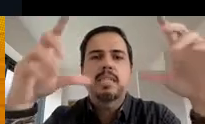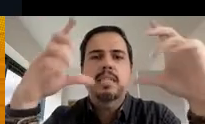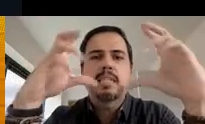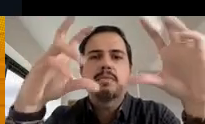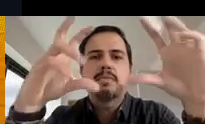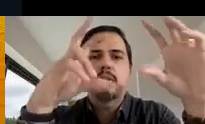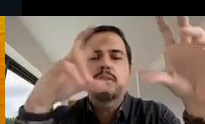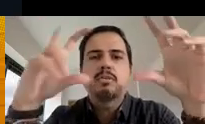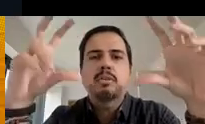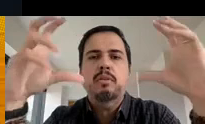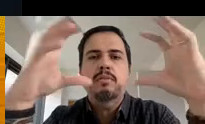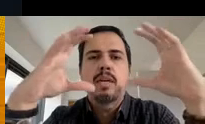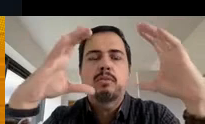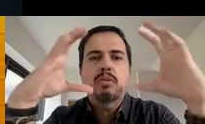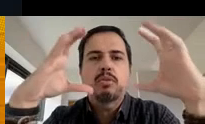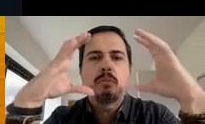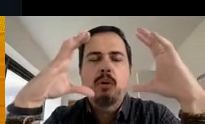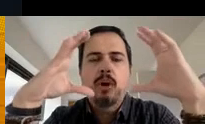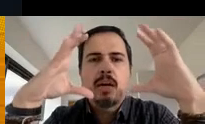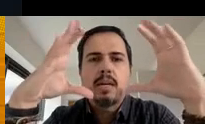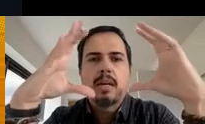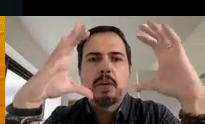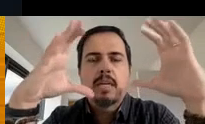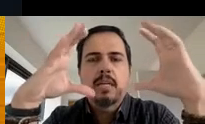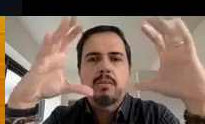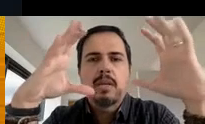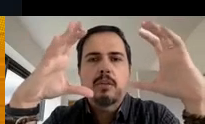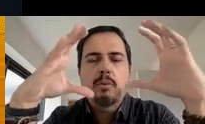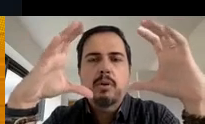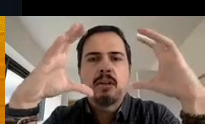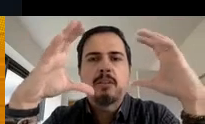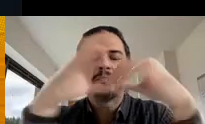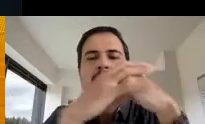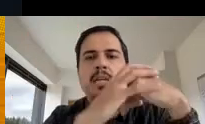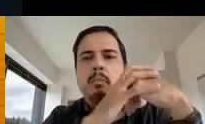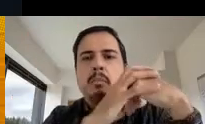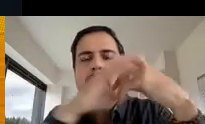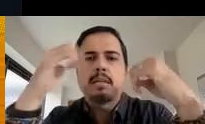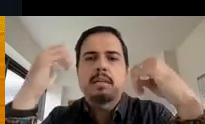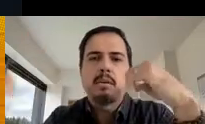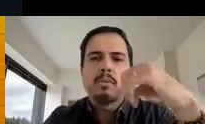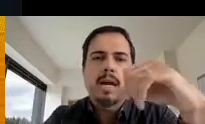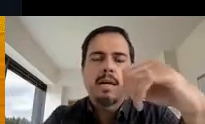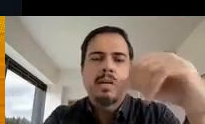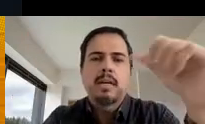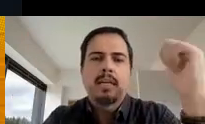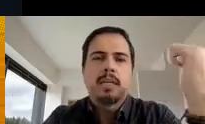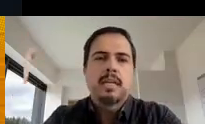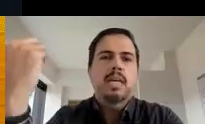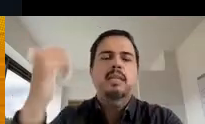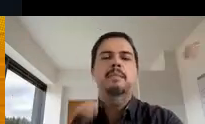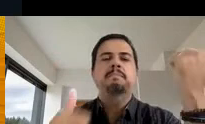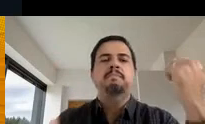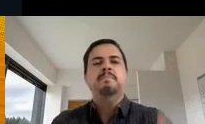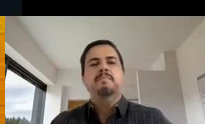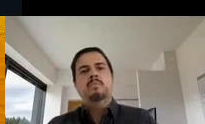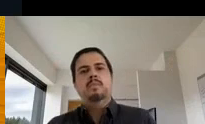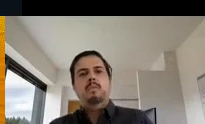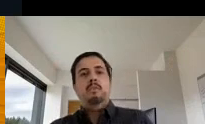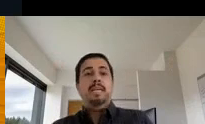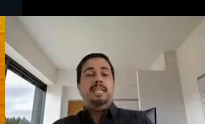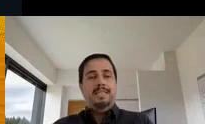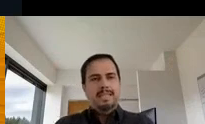uma caixa de papelão gigante, e de dois em dois ovos vieram num isopor branquinho, aquele isopor, então para não quebrar e não